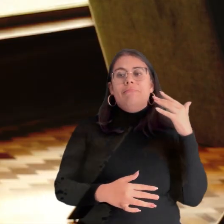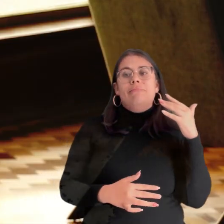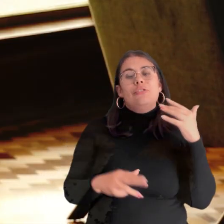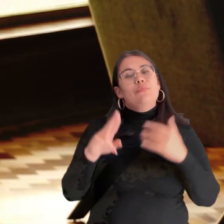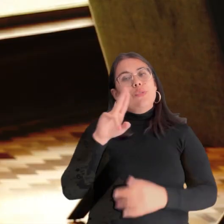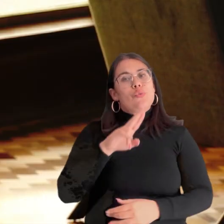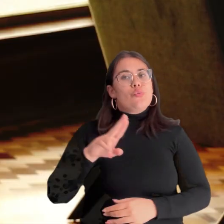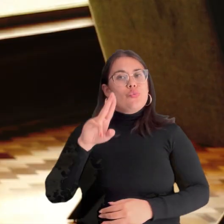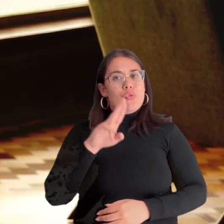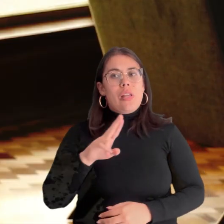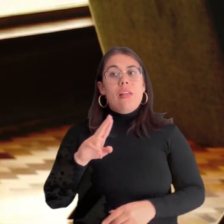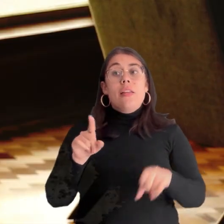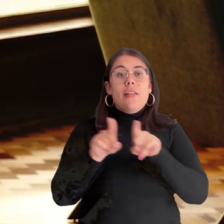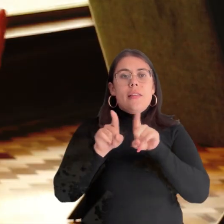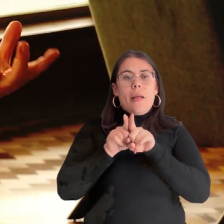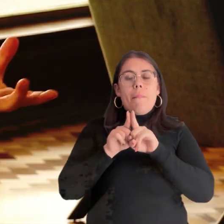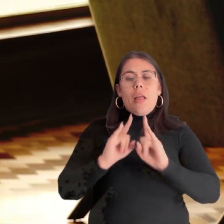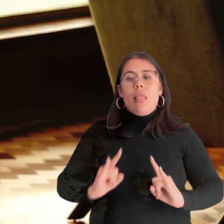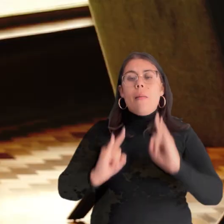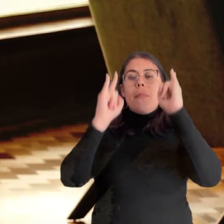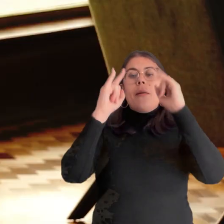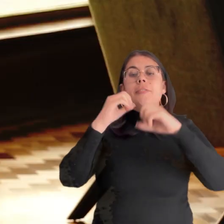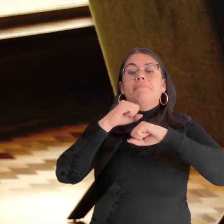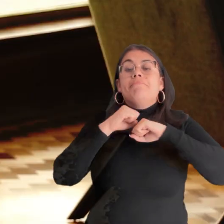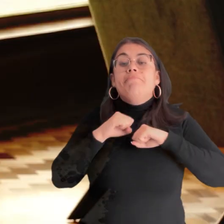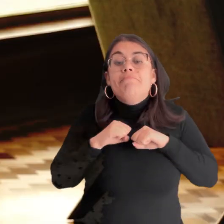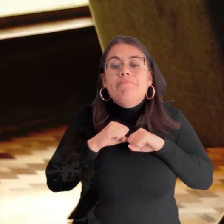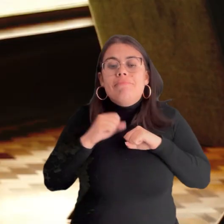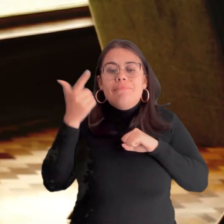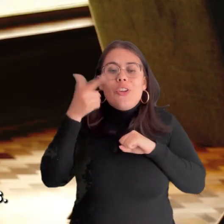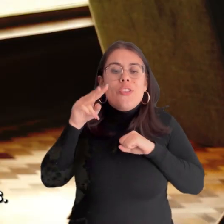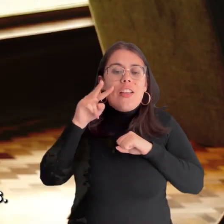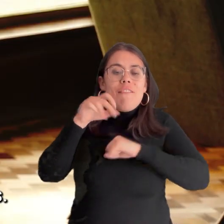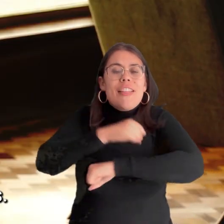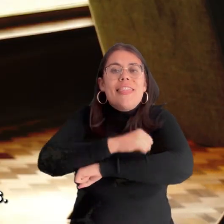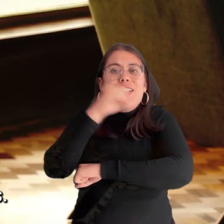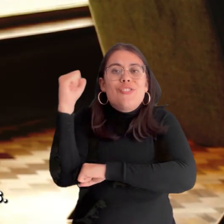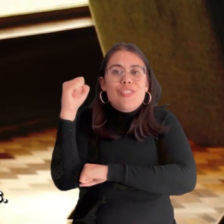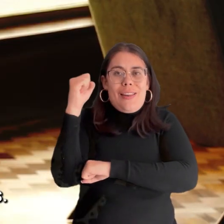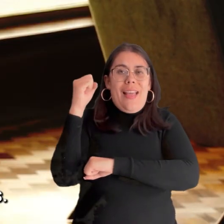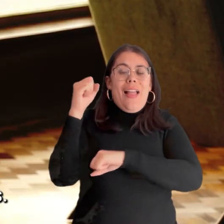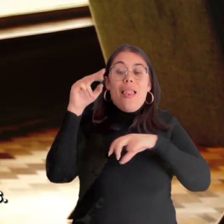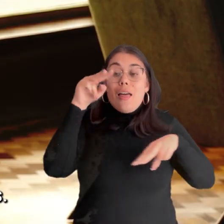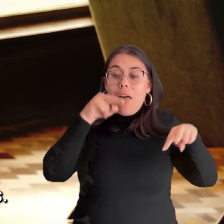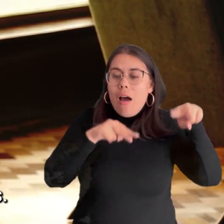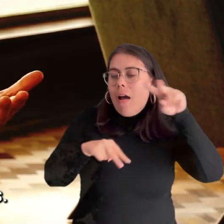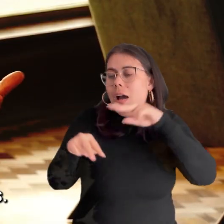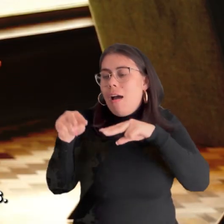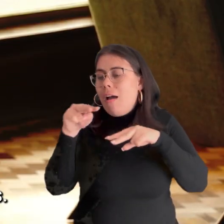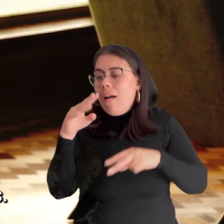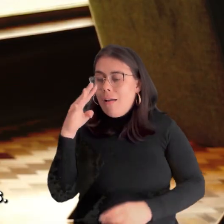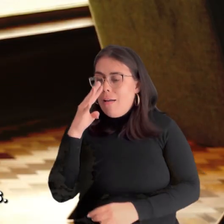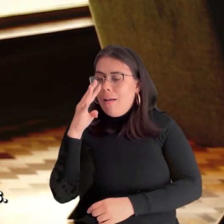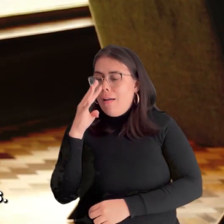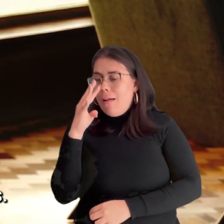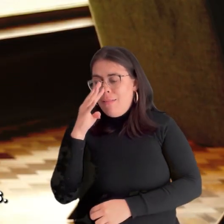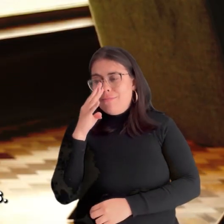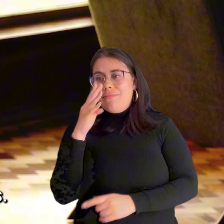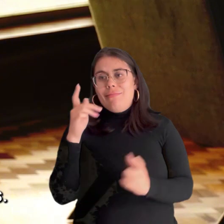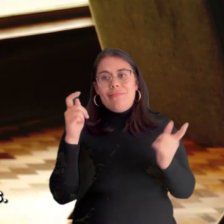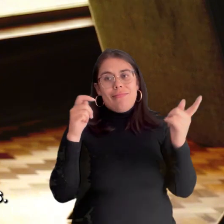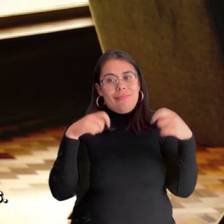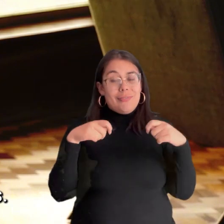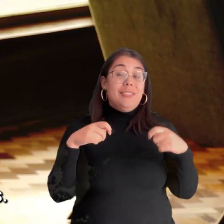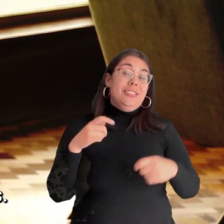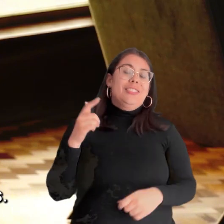apartamentos, né? Ele tem um desenho muito sinuoso, muito agradável, que é praticamente uma obra de arte exposta